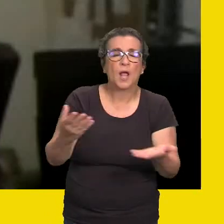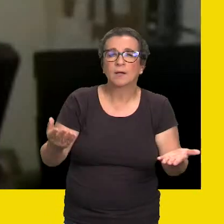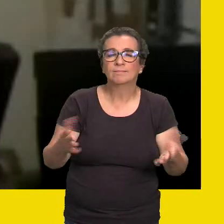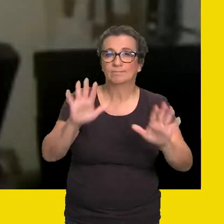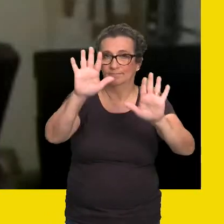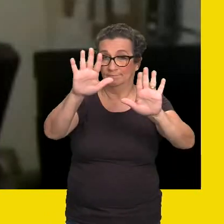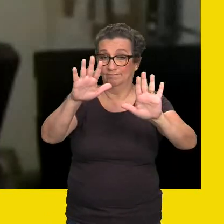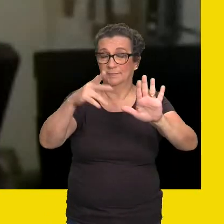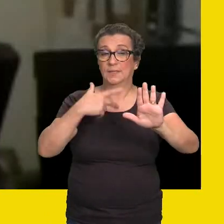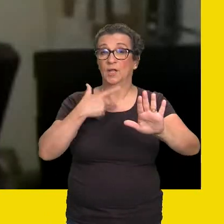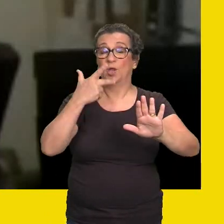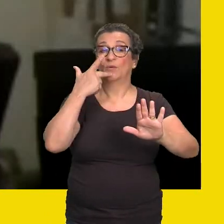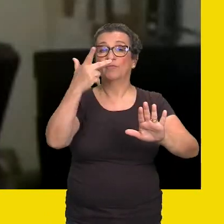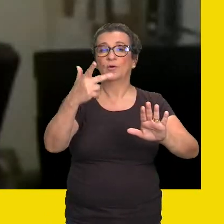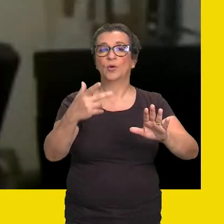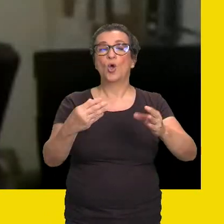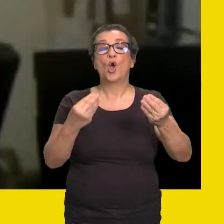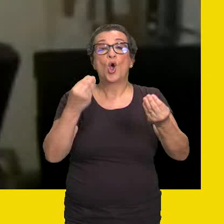Eu digo: